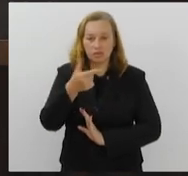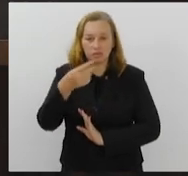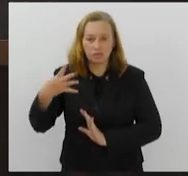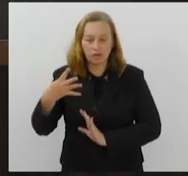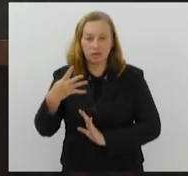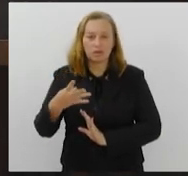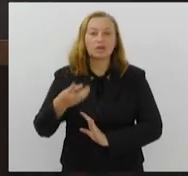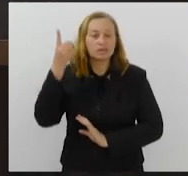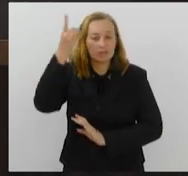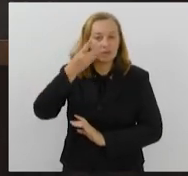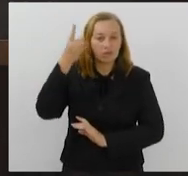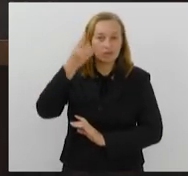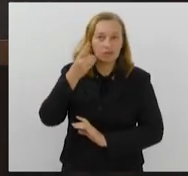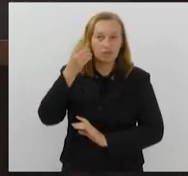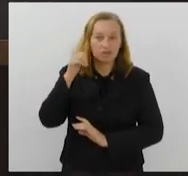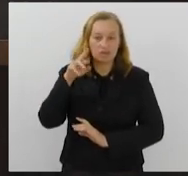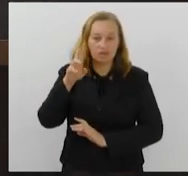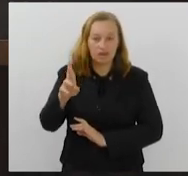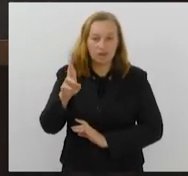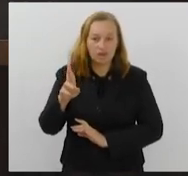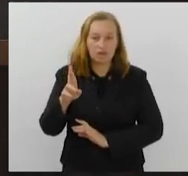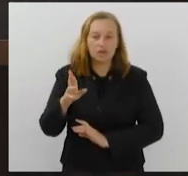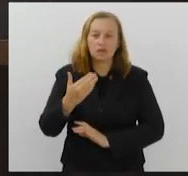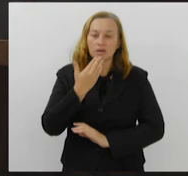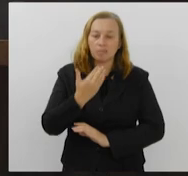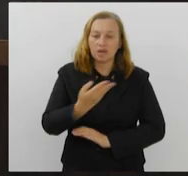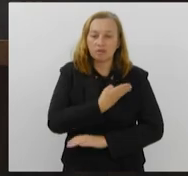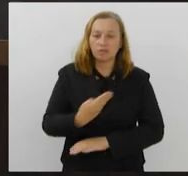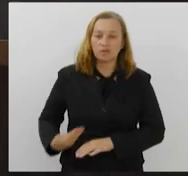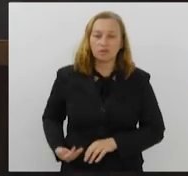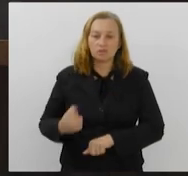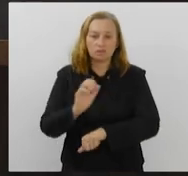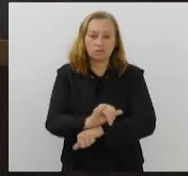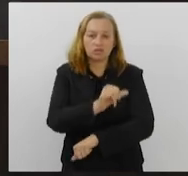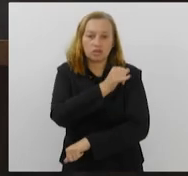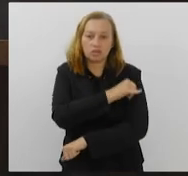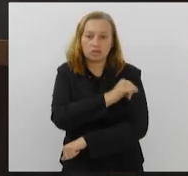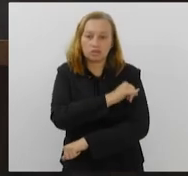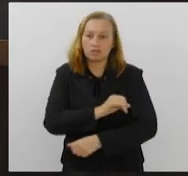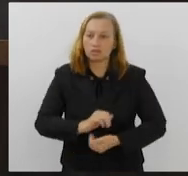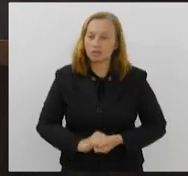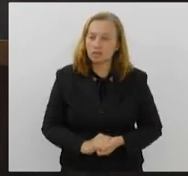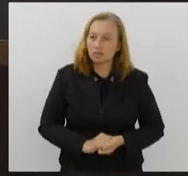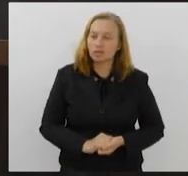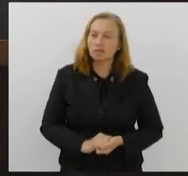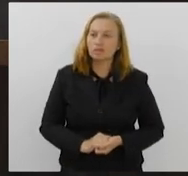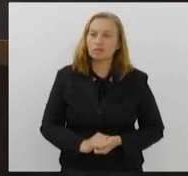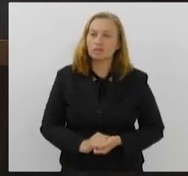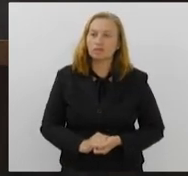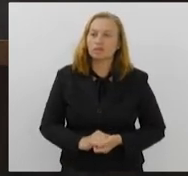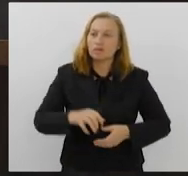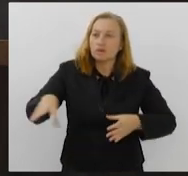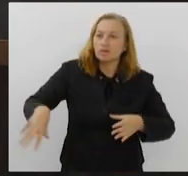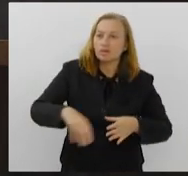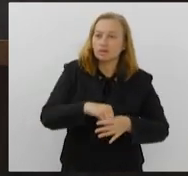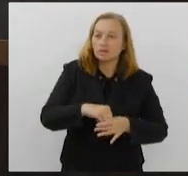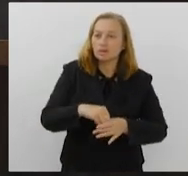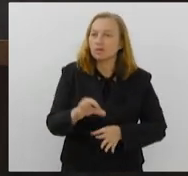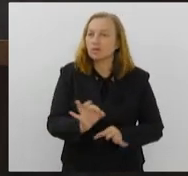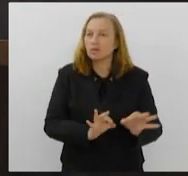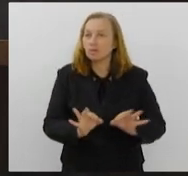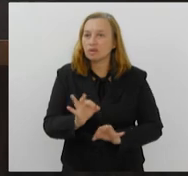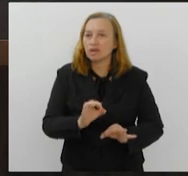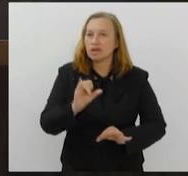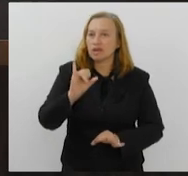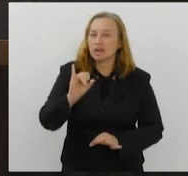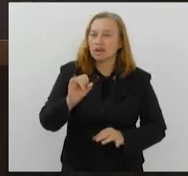271/2024, de autoria do deputado Rosenberg Rey, que solicita ao excelentíssimo seu governador do Estado do Rio de Janeiro a implantação do programa